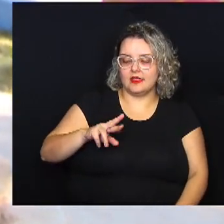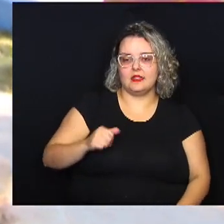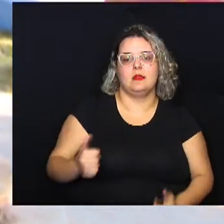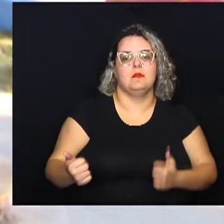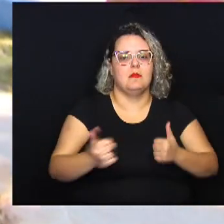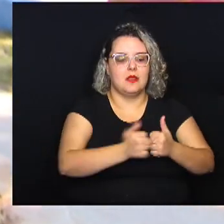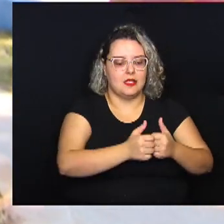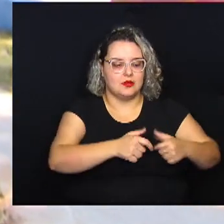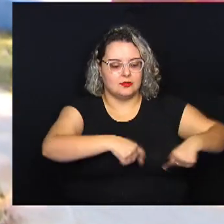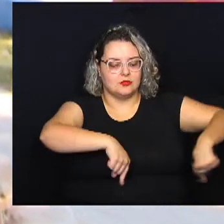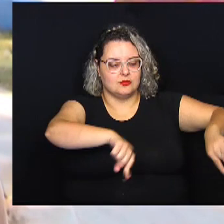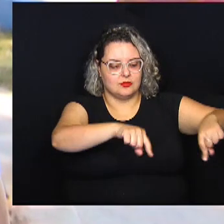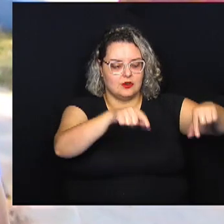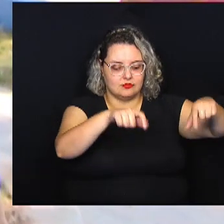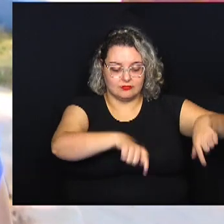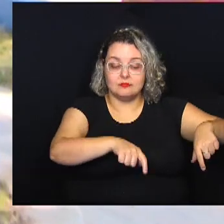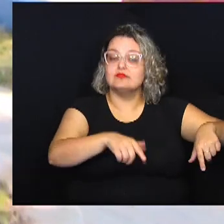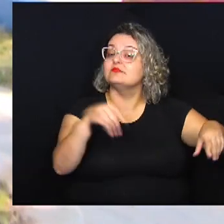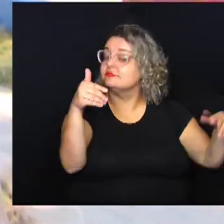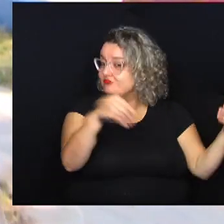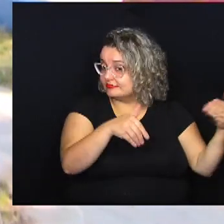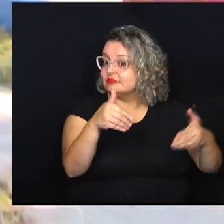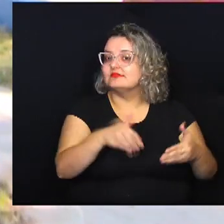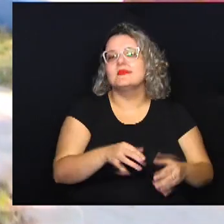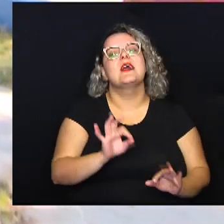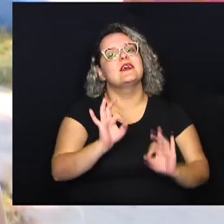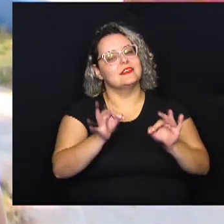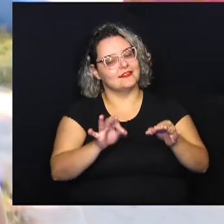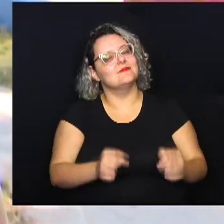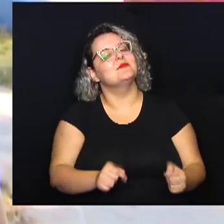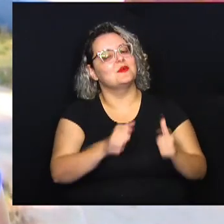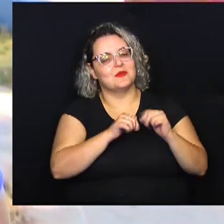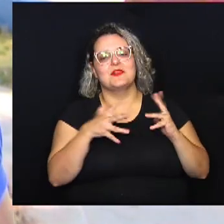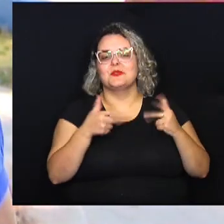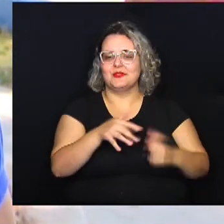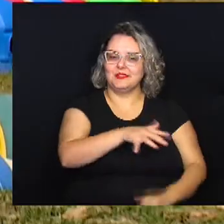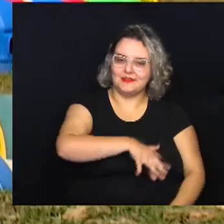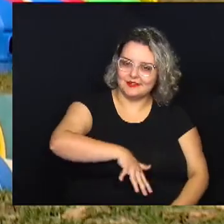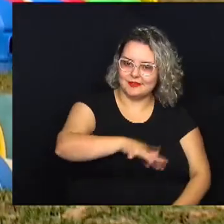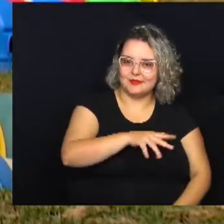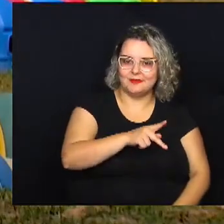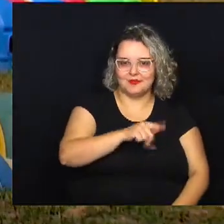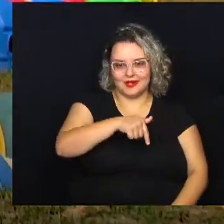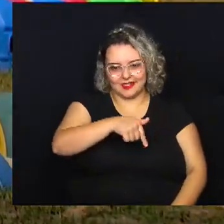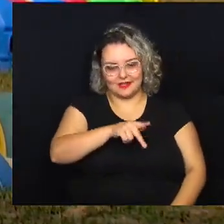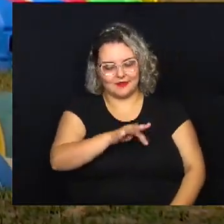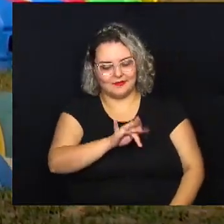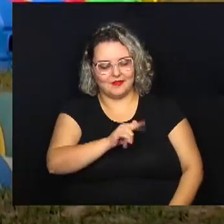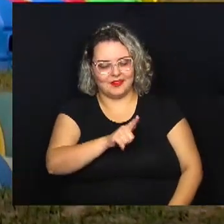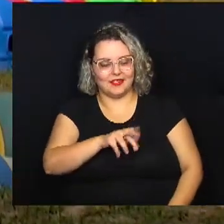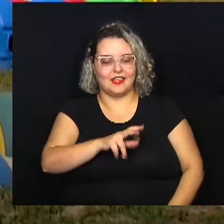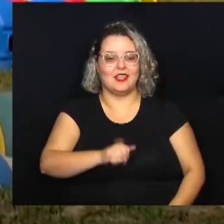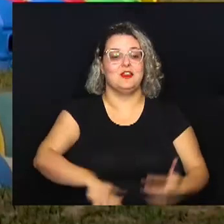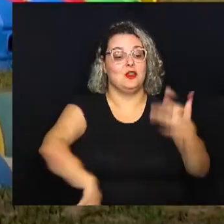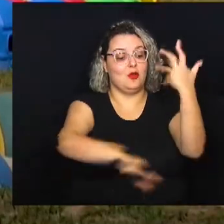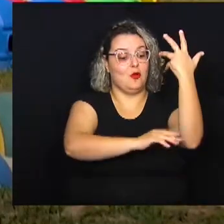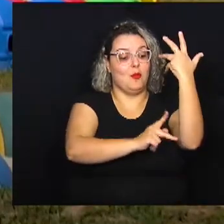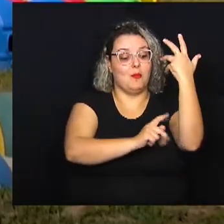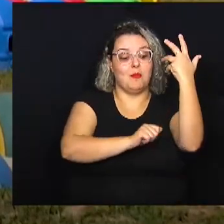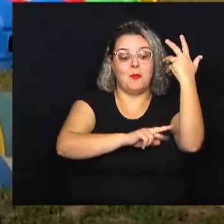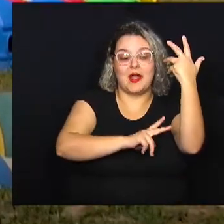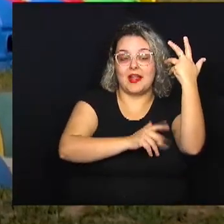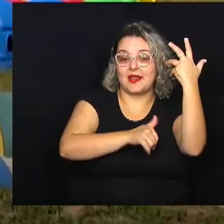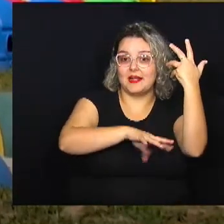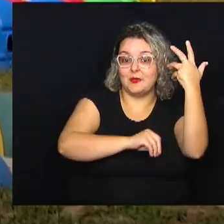campo de futebol, também muito bem frequentado e com certeza vai beneficiar toda aquela região do Parque da Figueira. O parcão ocupa 3.000